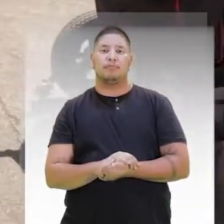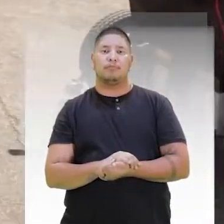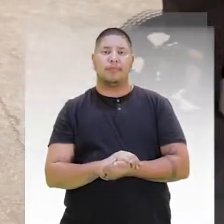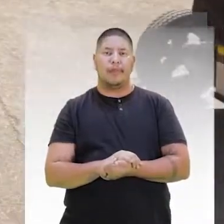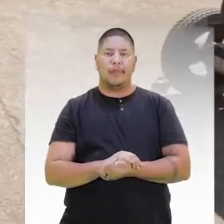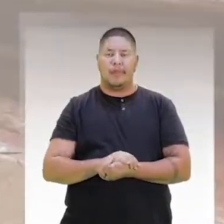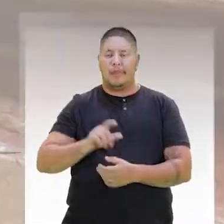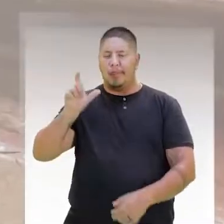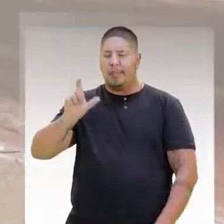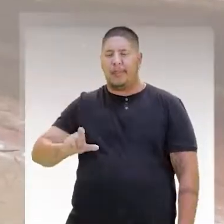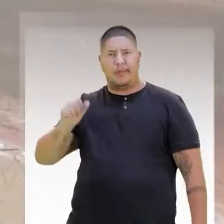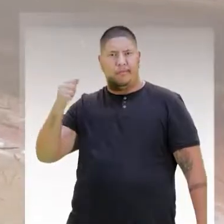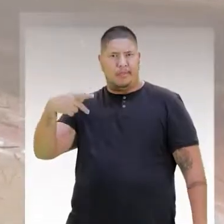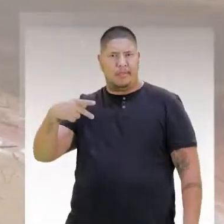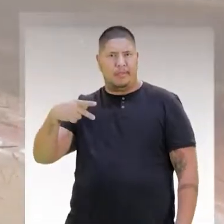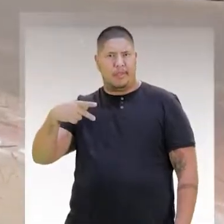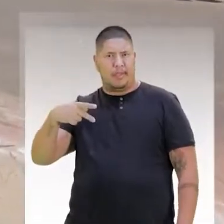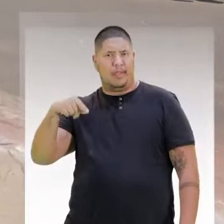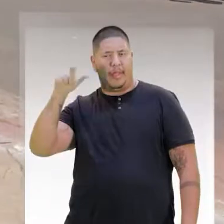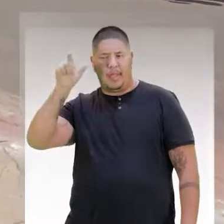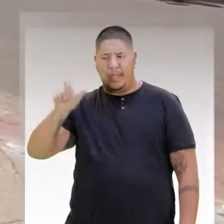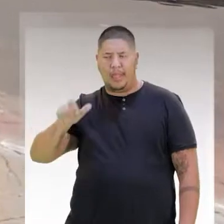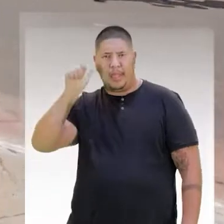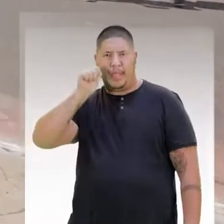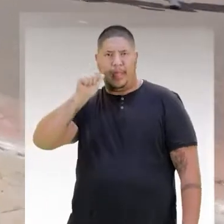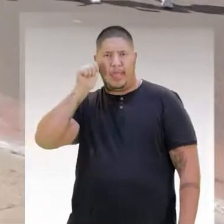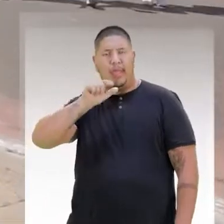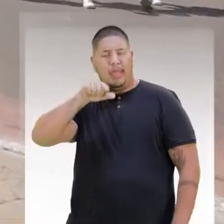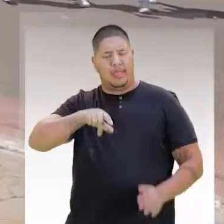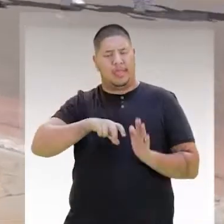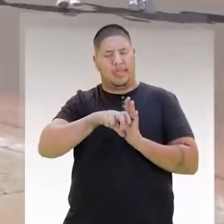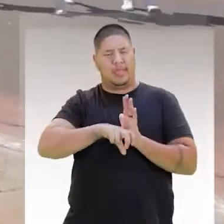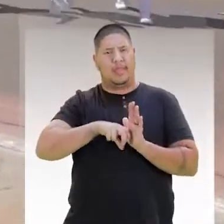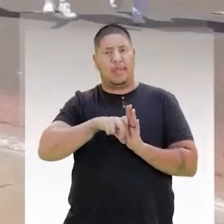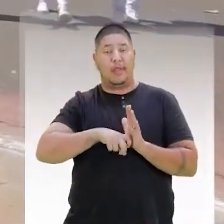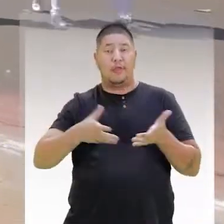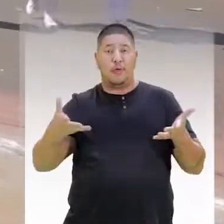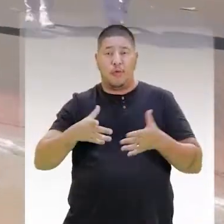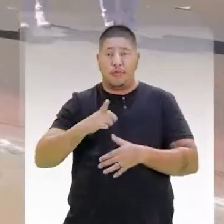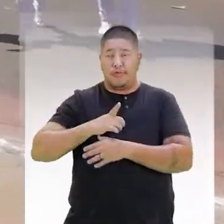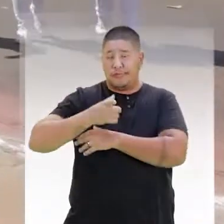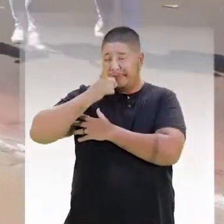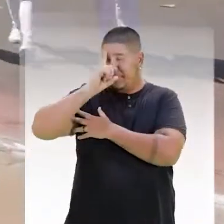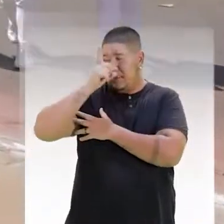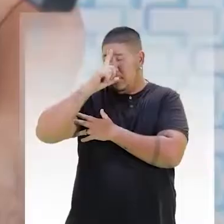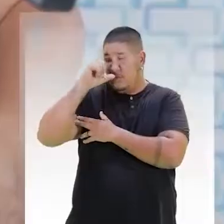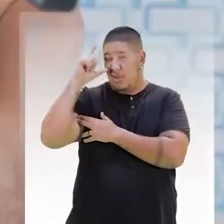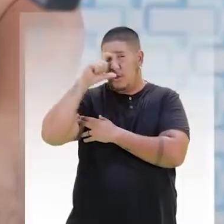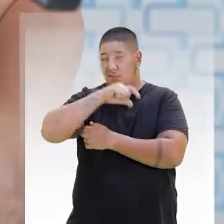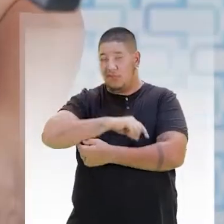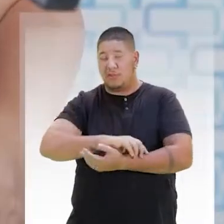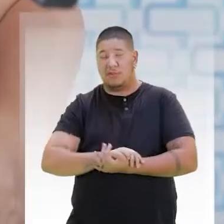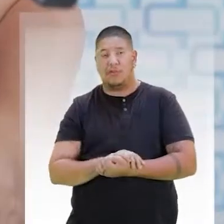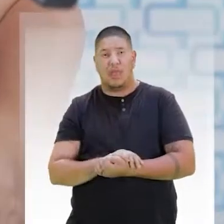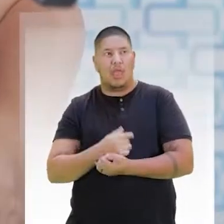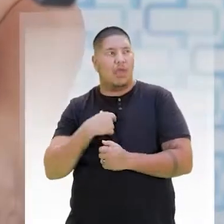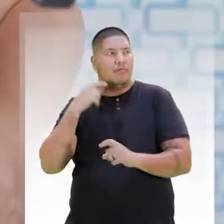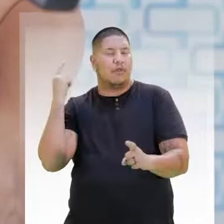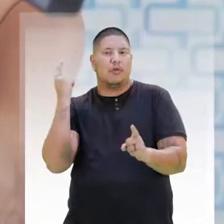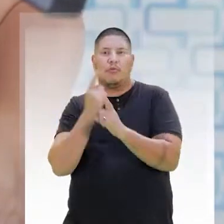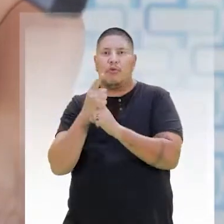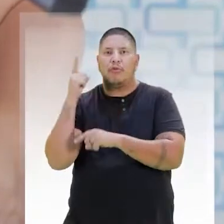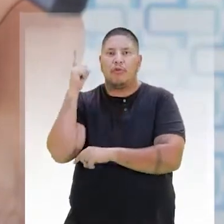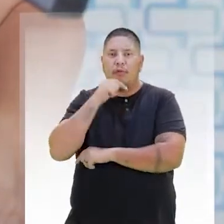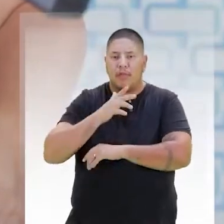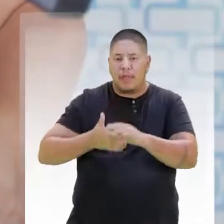Aposentada, Telva Lima é cadeirante e tem ainda hoje uma rotina mais difícil que a maioria das pessoas. Eu já encontro a dificuldade ao sair